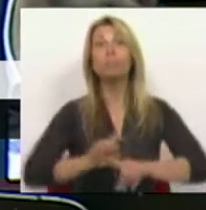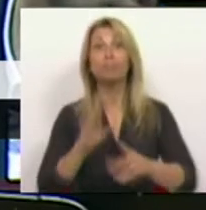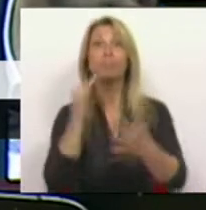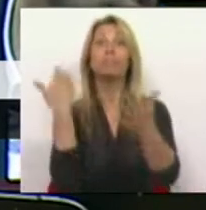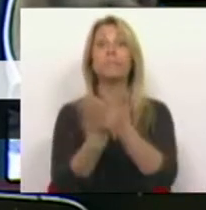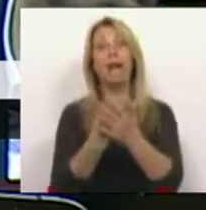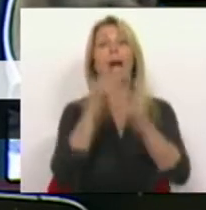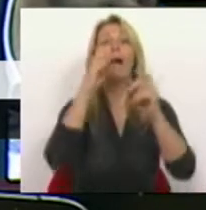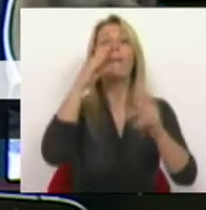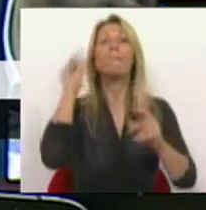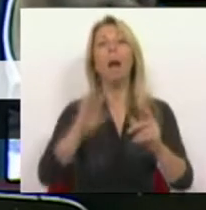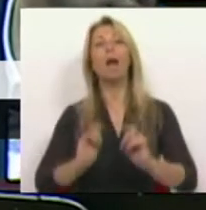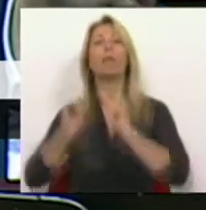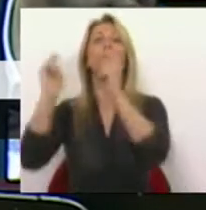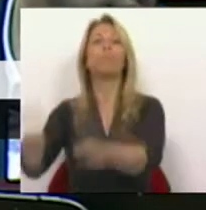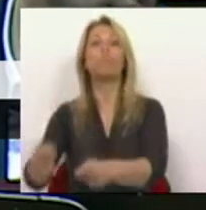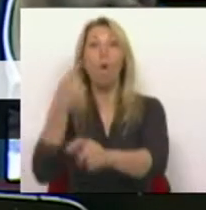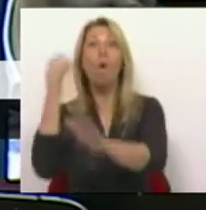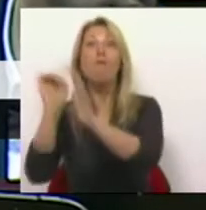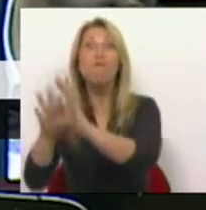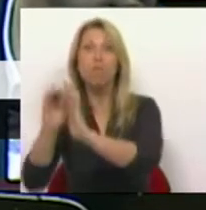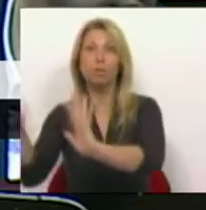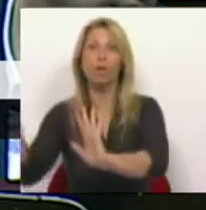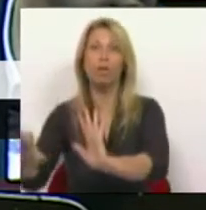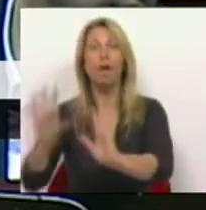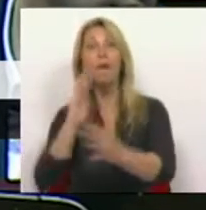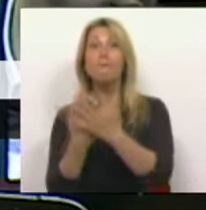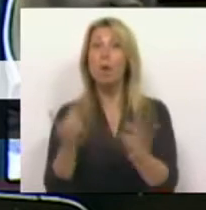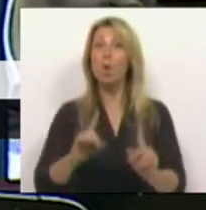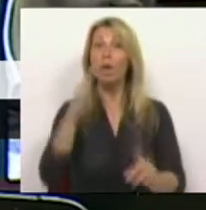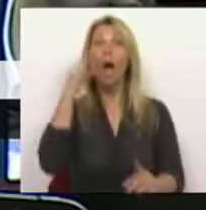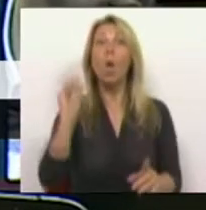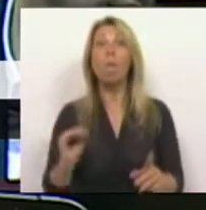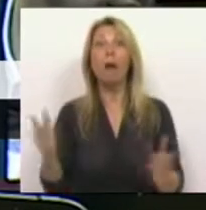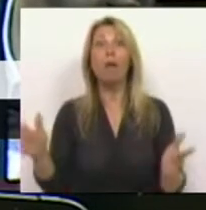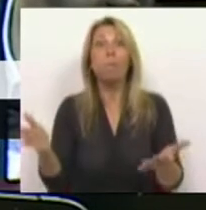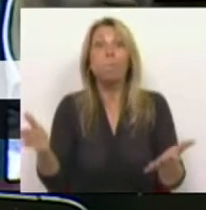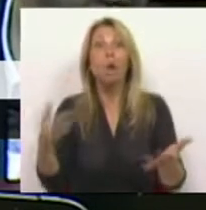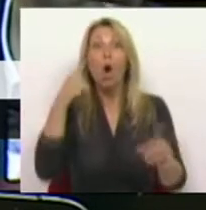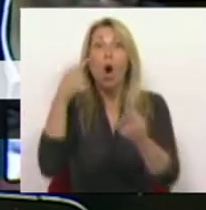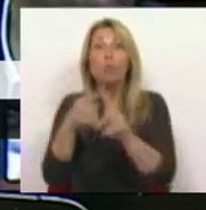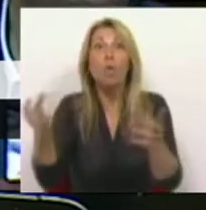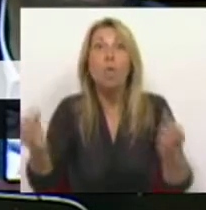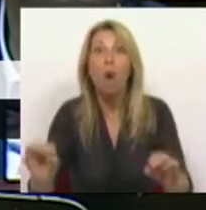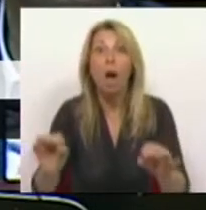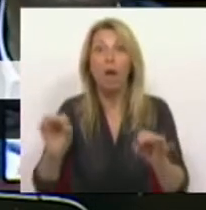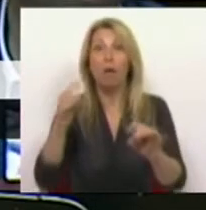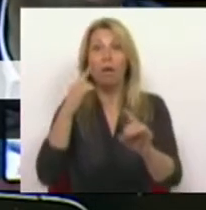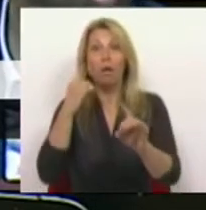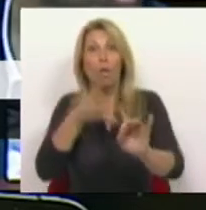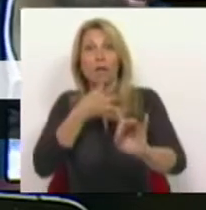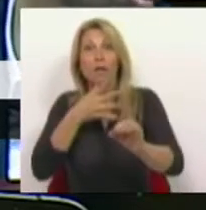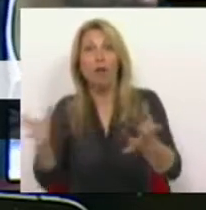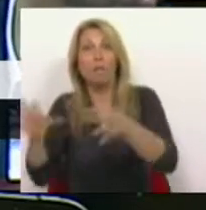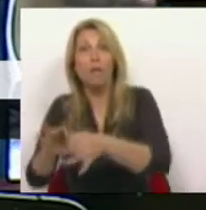um fundo abutre, mas não deixa o banco pendurado, sem ter um destino, sem ter um propósito, sem ter um desígnio para o